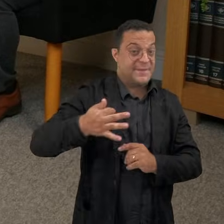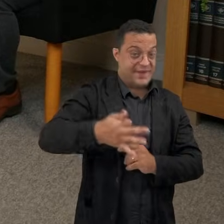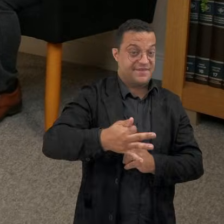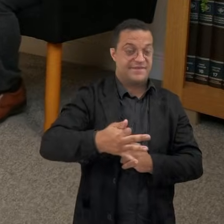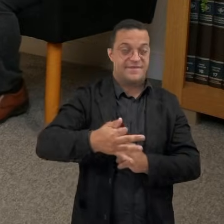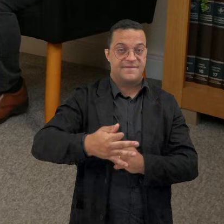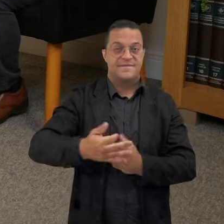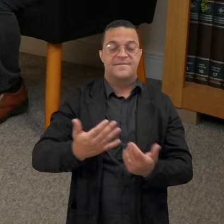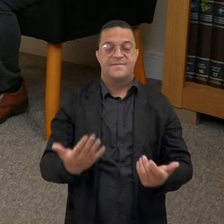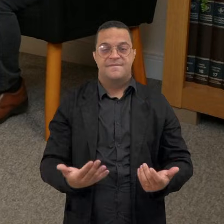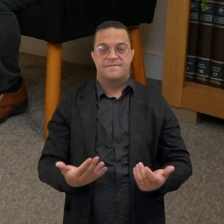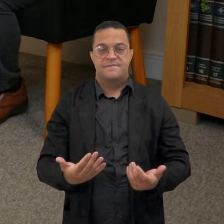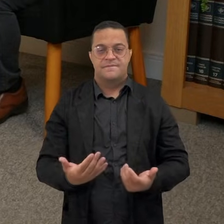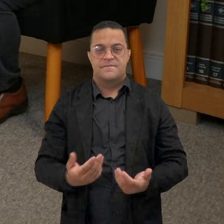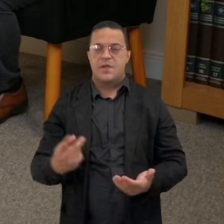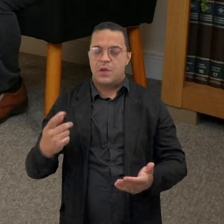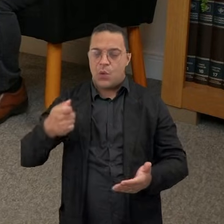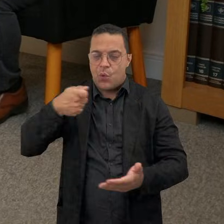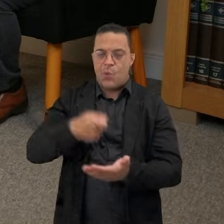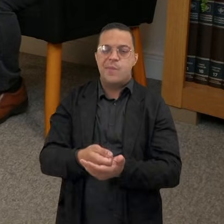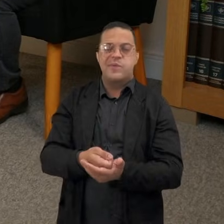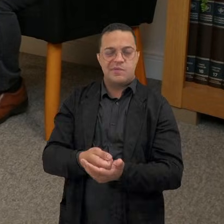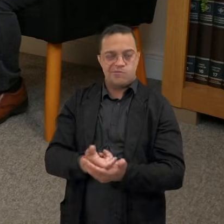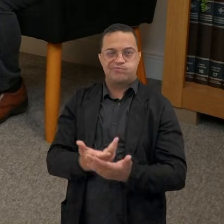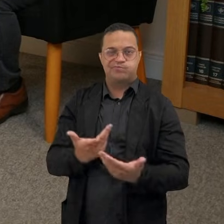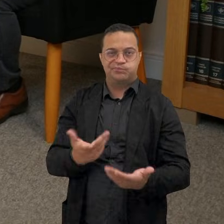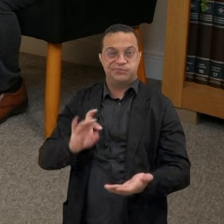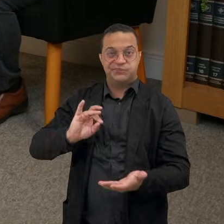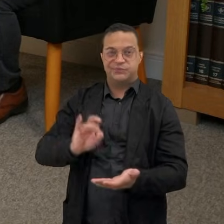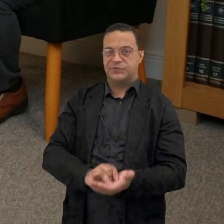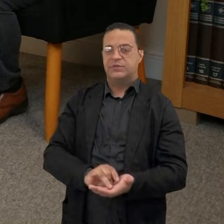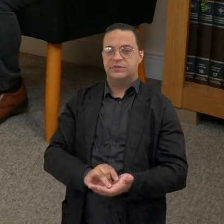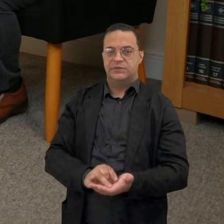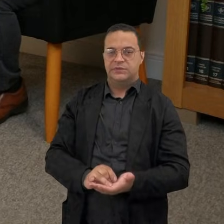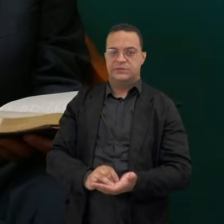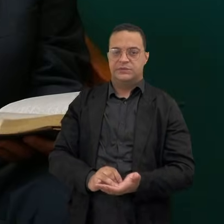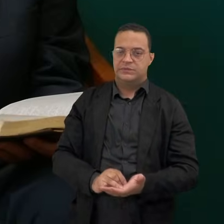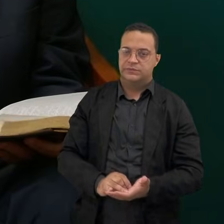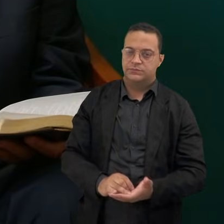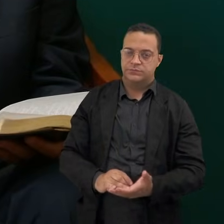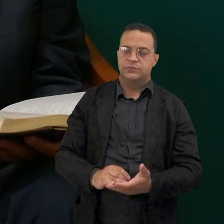Fernando? Aconteceu. Então, um pouquinho antes do ano 70,